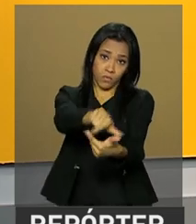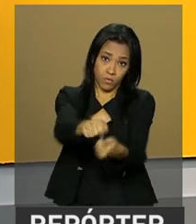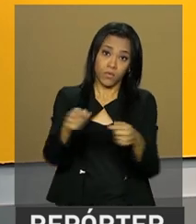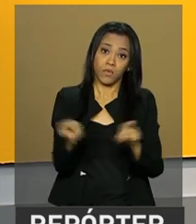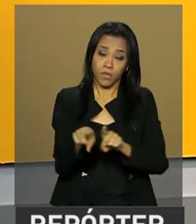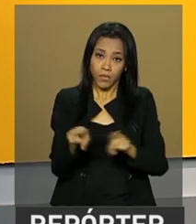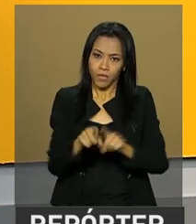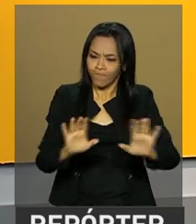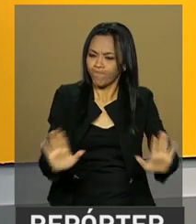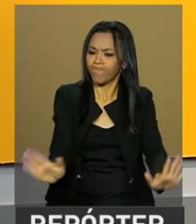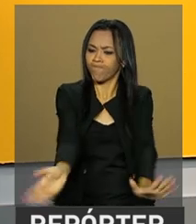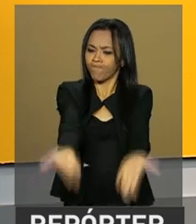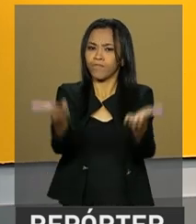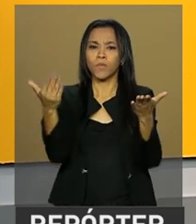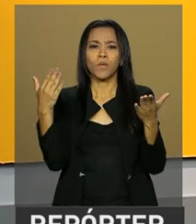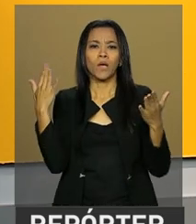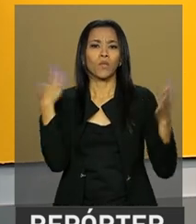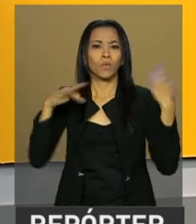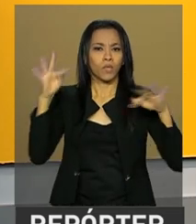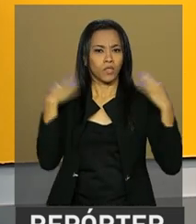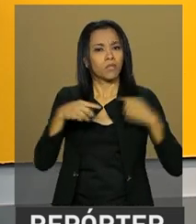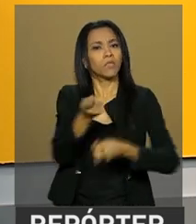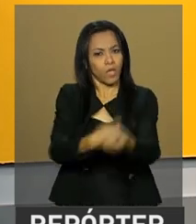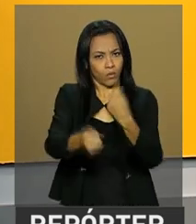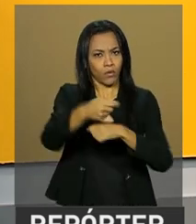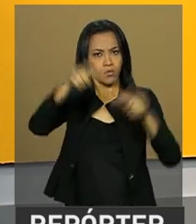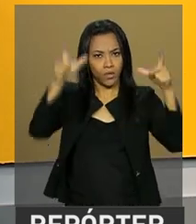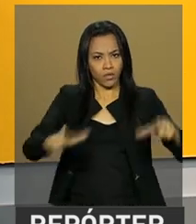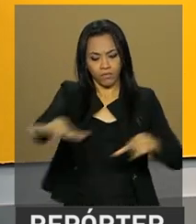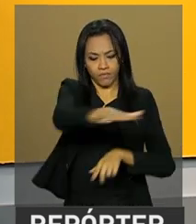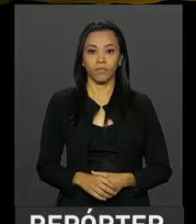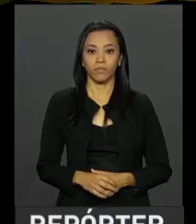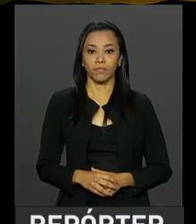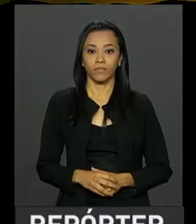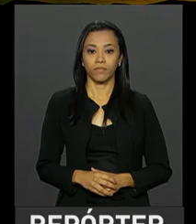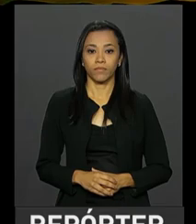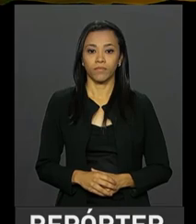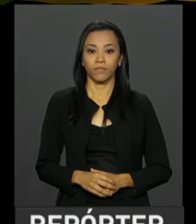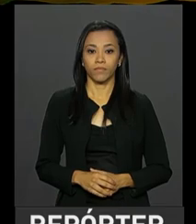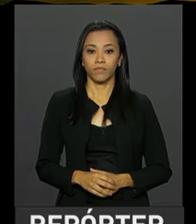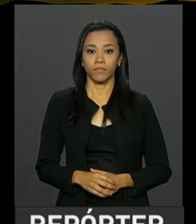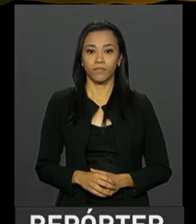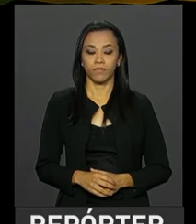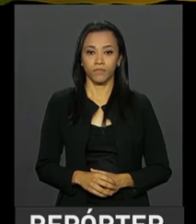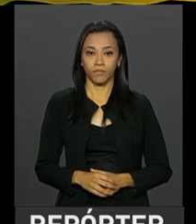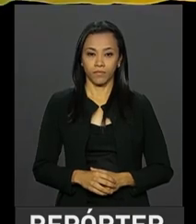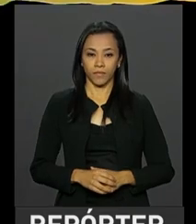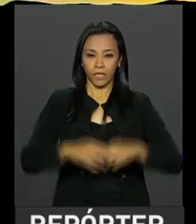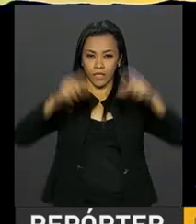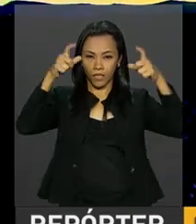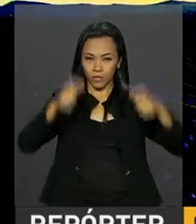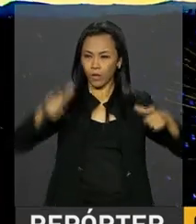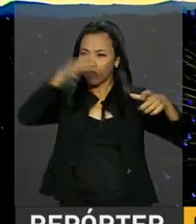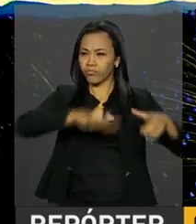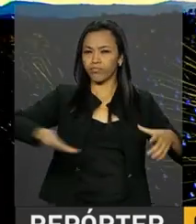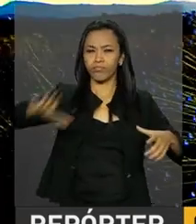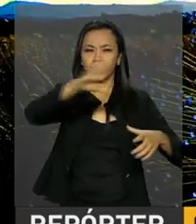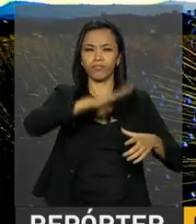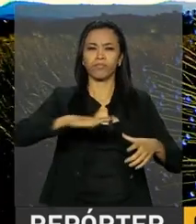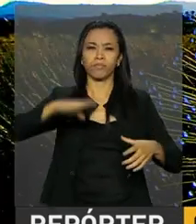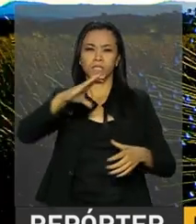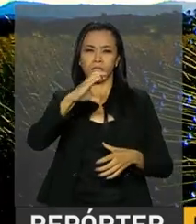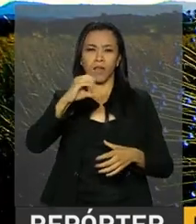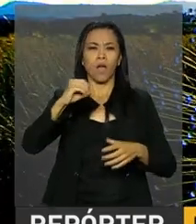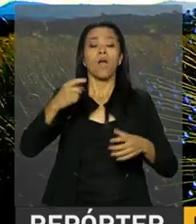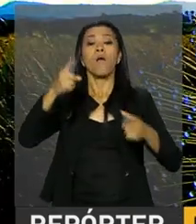impulsionar o turismo e a economia na região no meio do planalto central o Parque Nacional